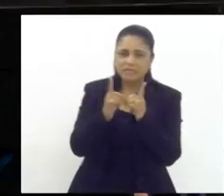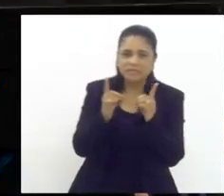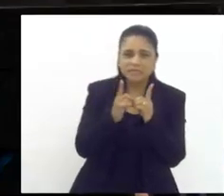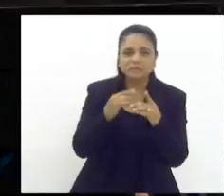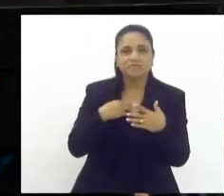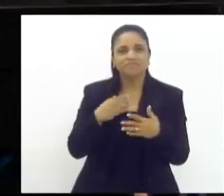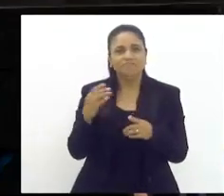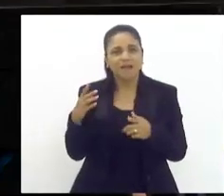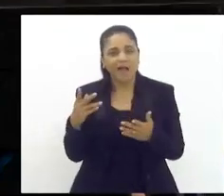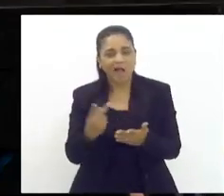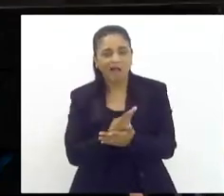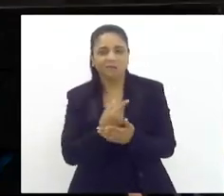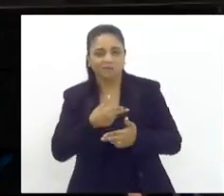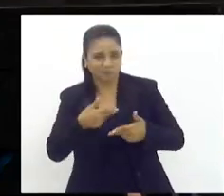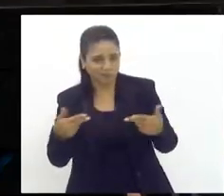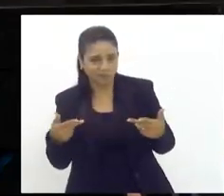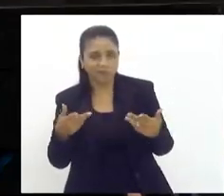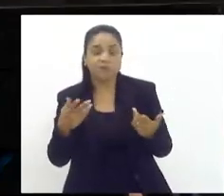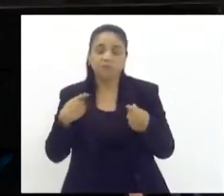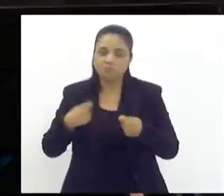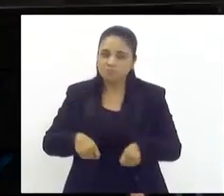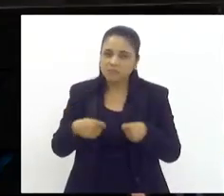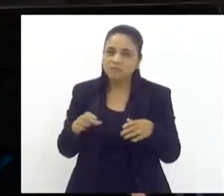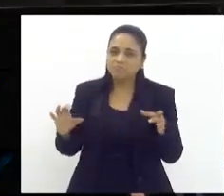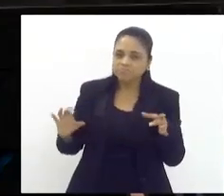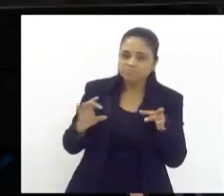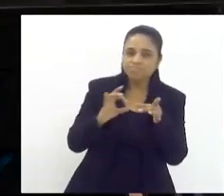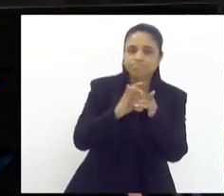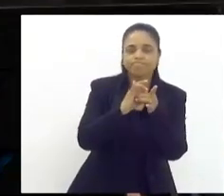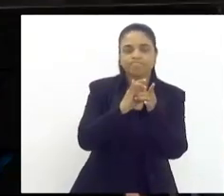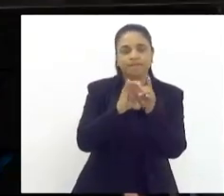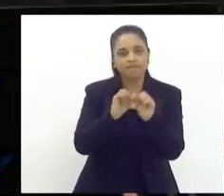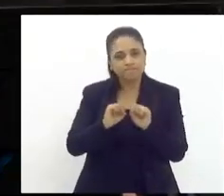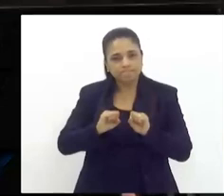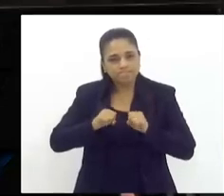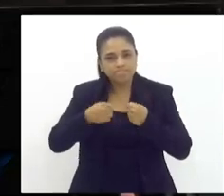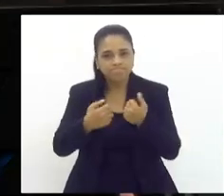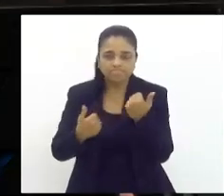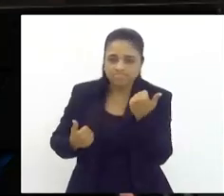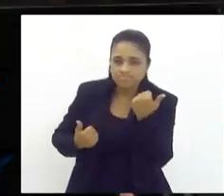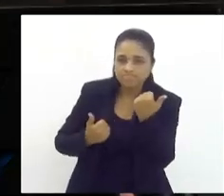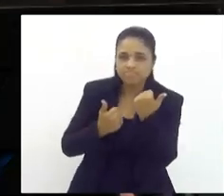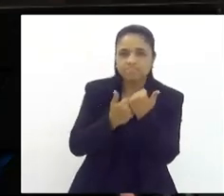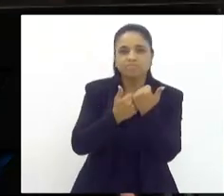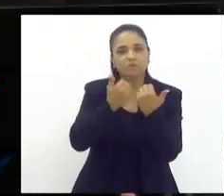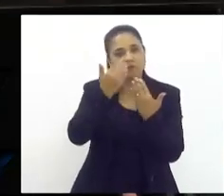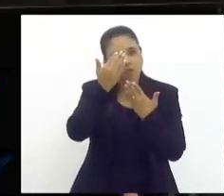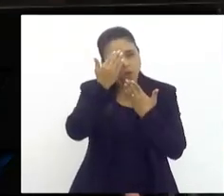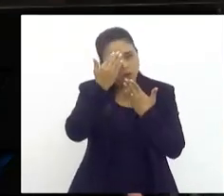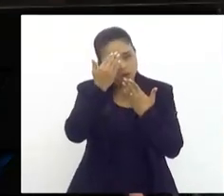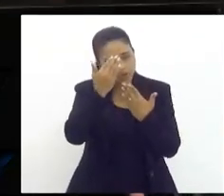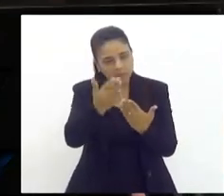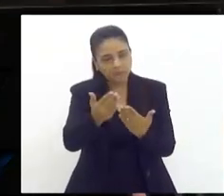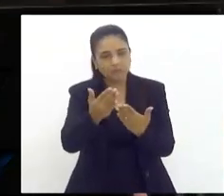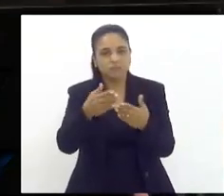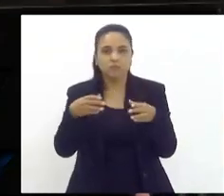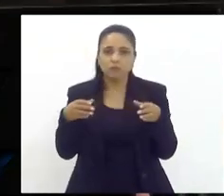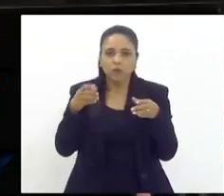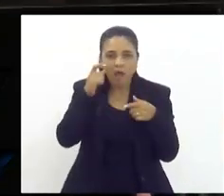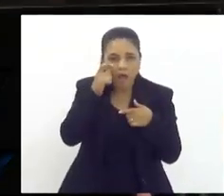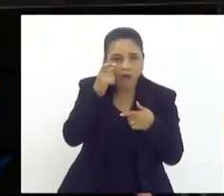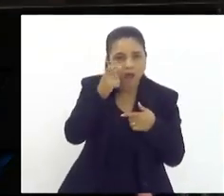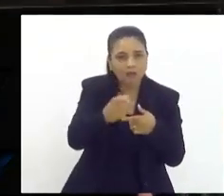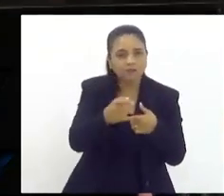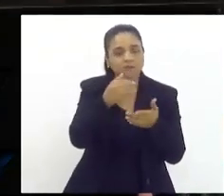enfim e que precisa de uma união de esforço e a gente aqui então agradece essa toda essa atenção